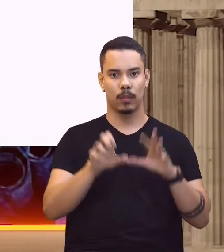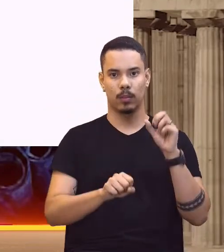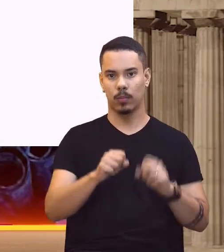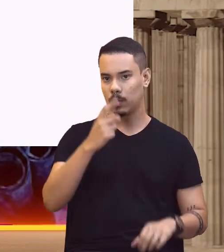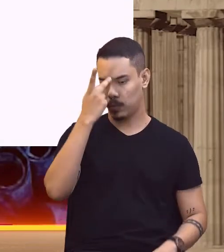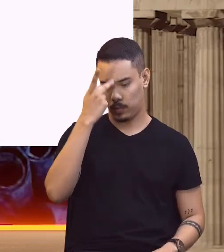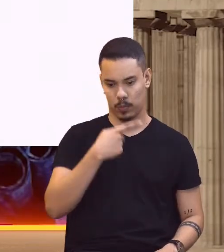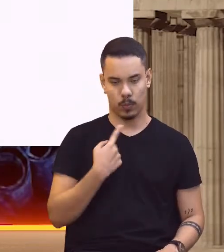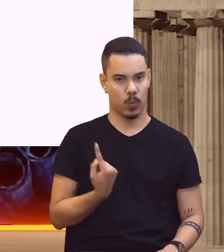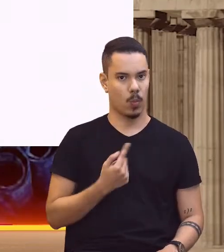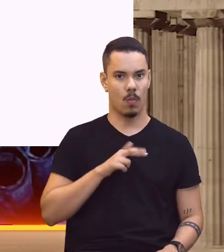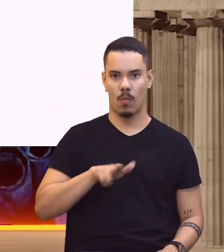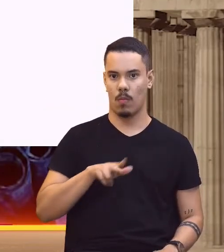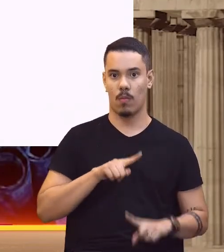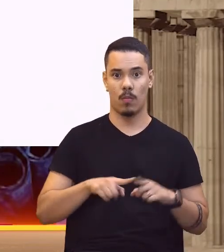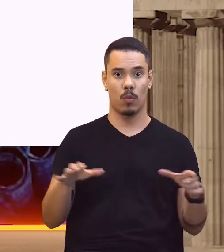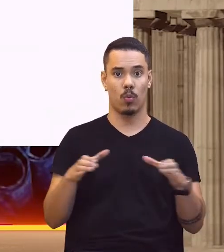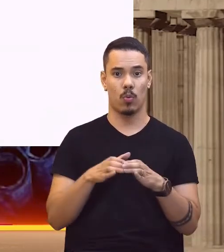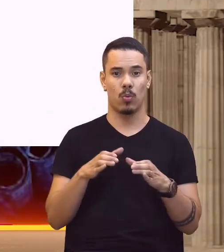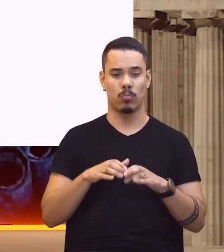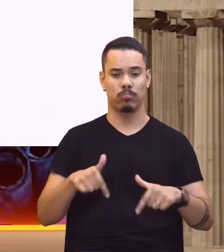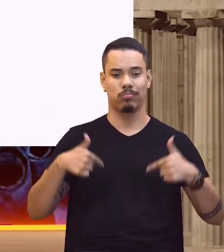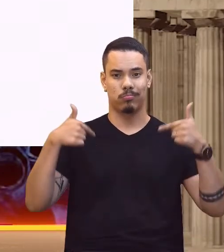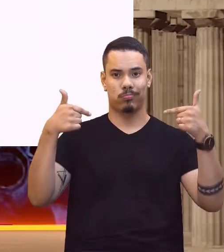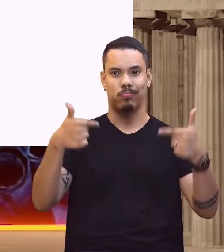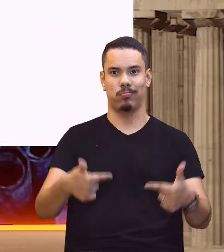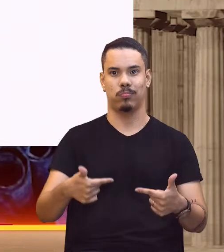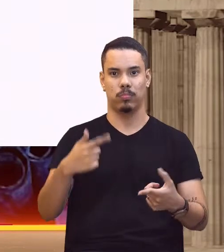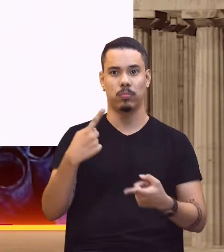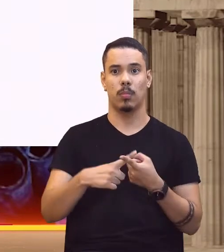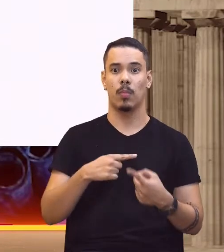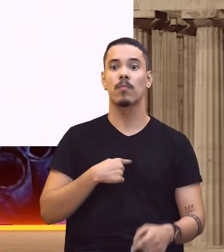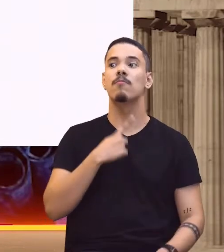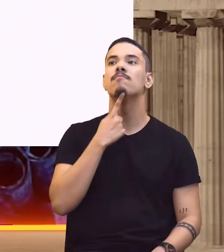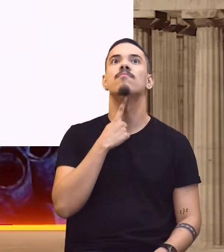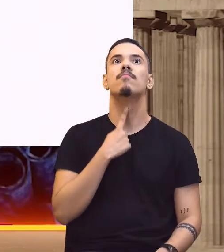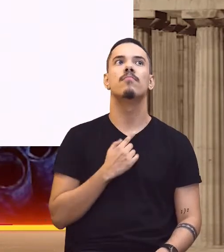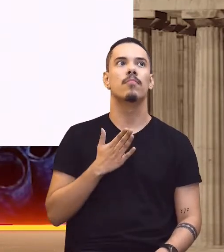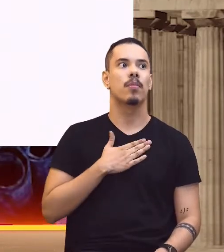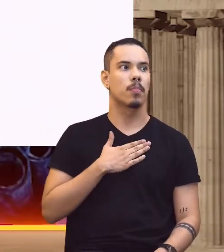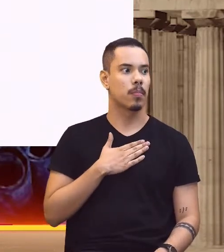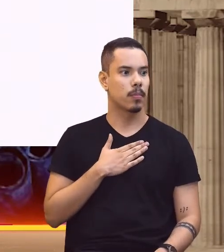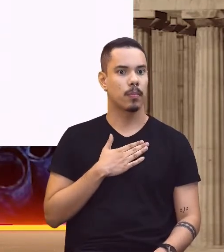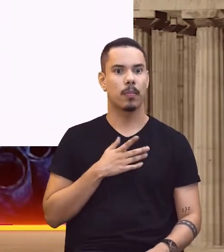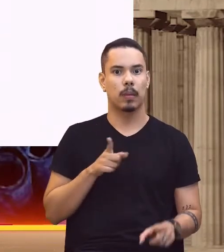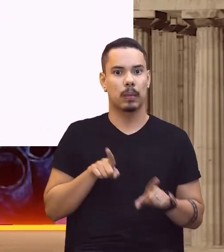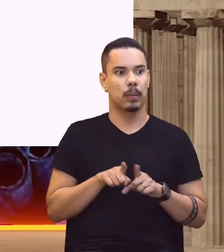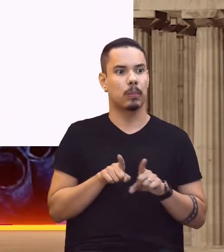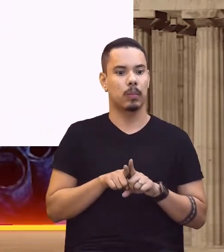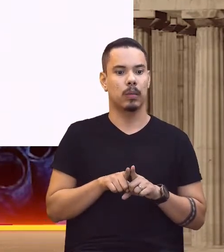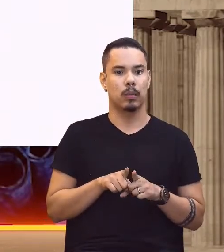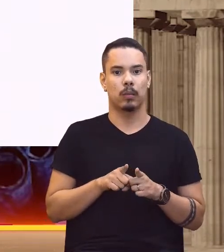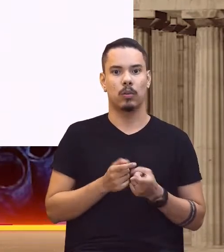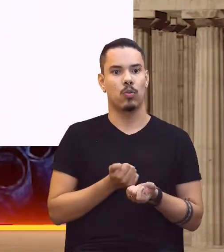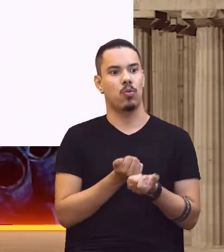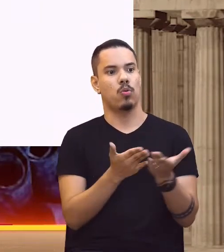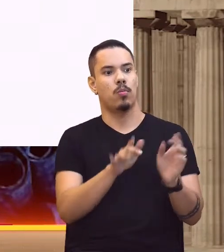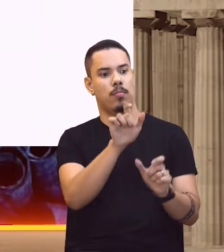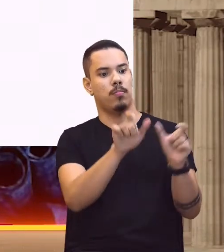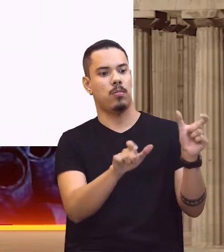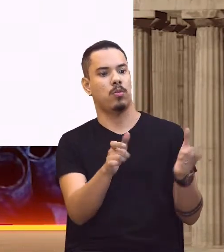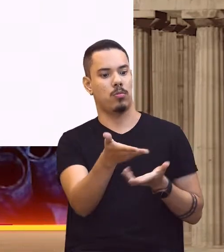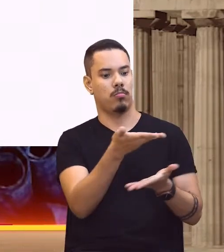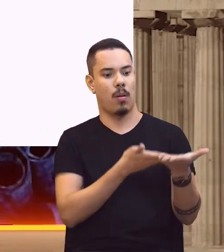mas uma busca coletiva, porque eu desejo a felicidade para mim, mas eu também tenho que desejar que o outro também seja